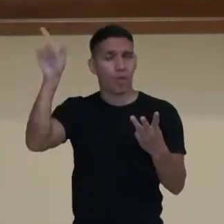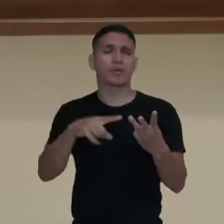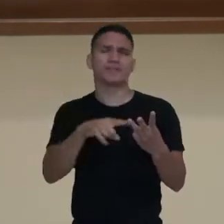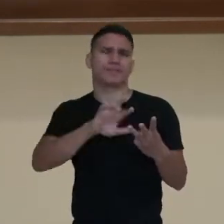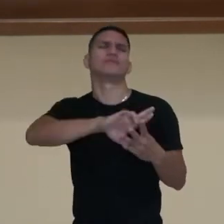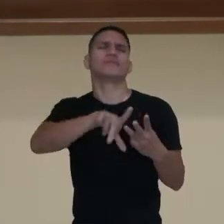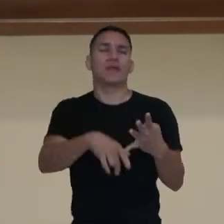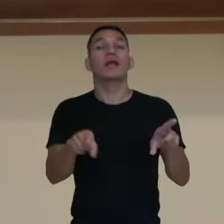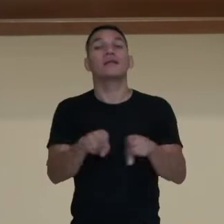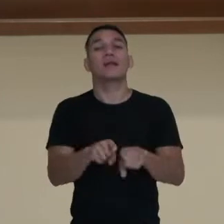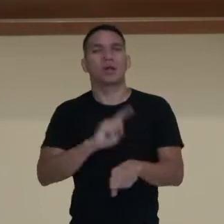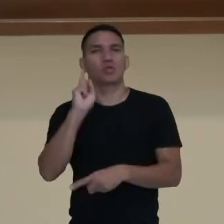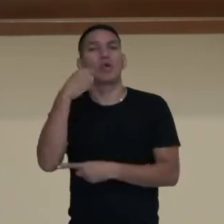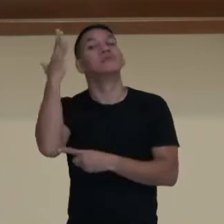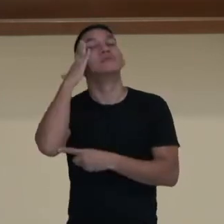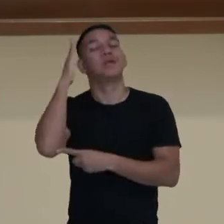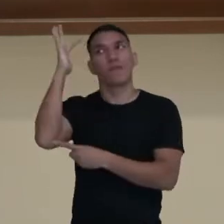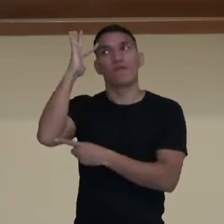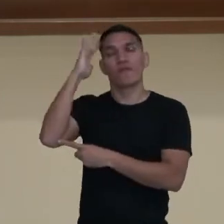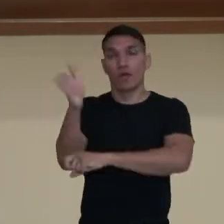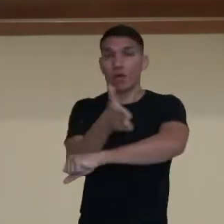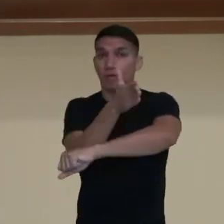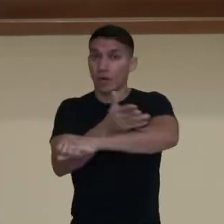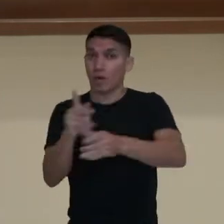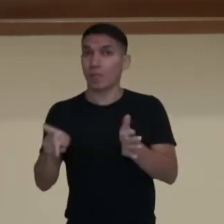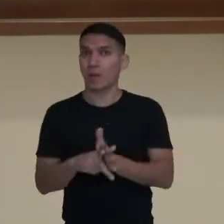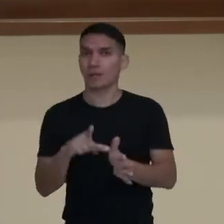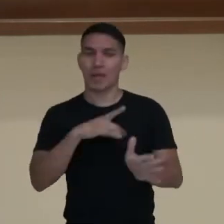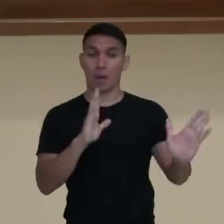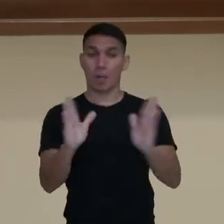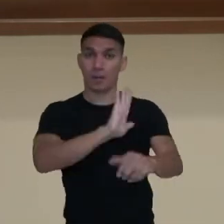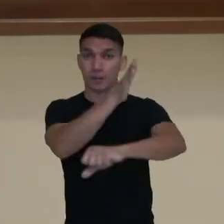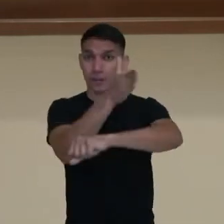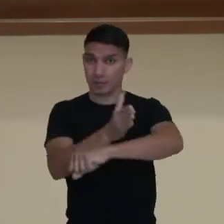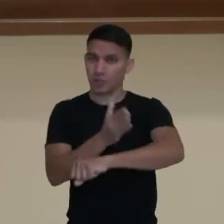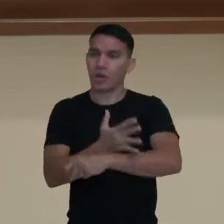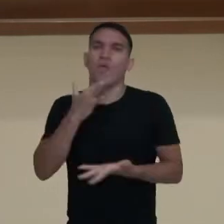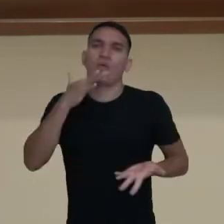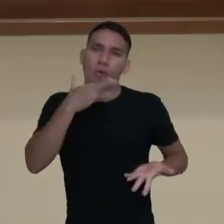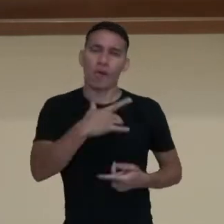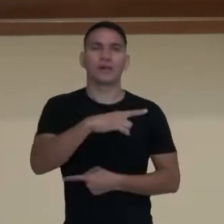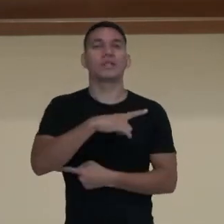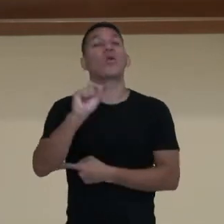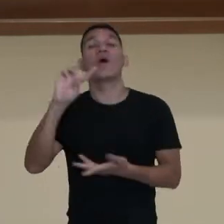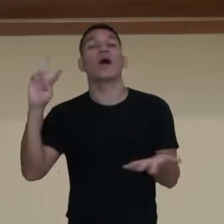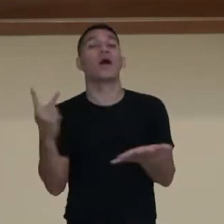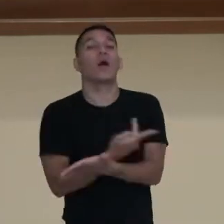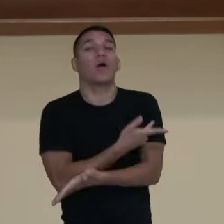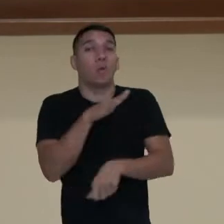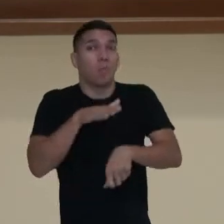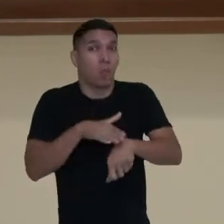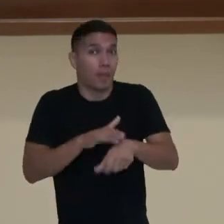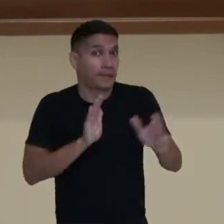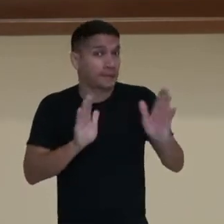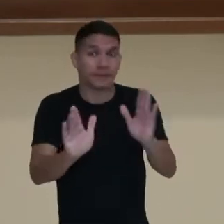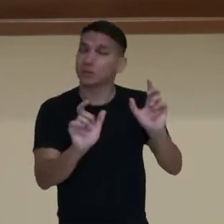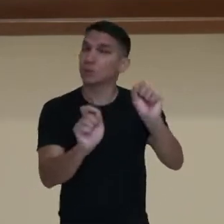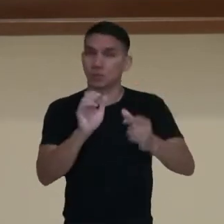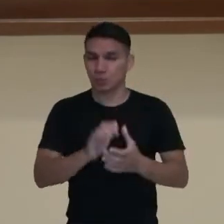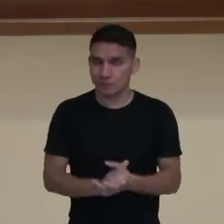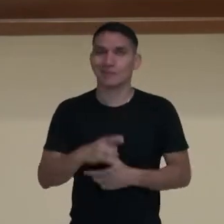que a filosofia medieval está ali no período medieval, claro, e o que estava acontecendo nesse período?